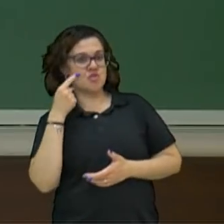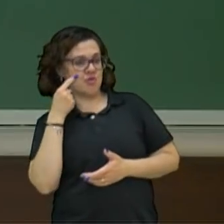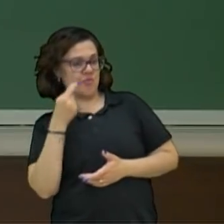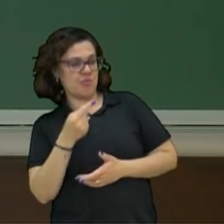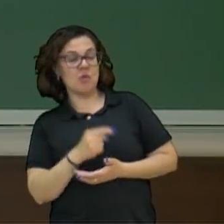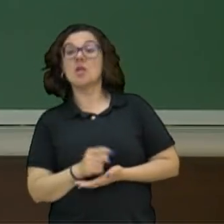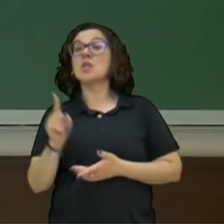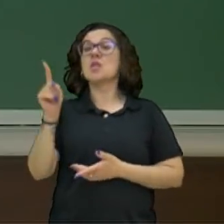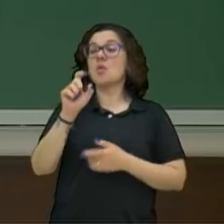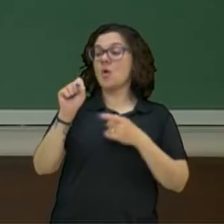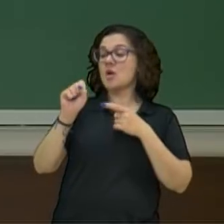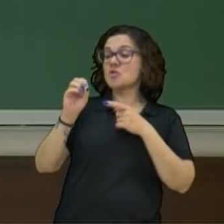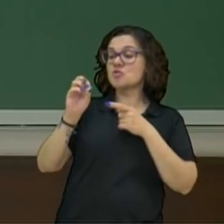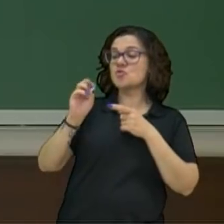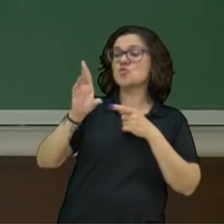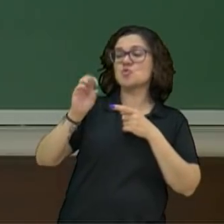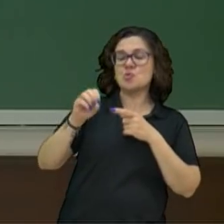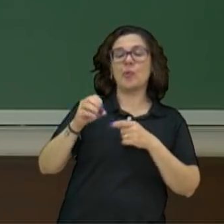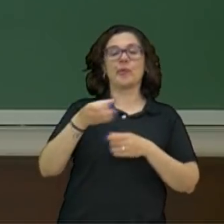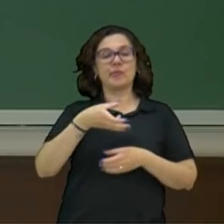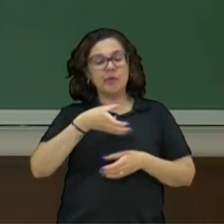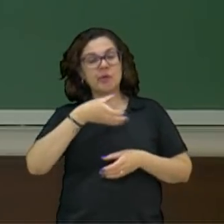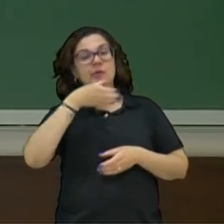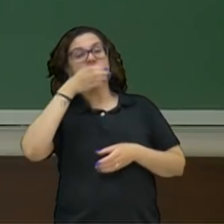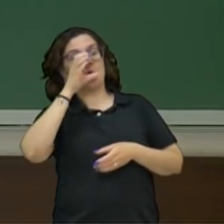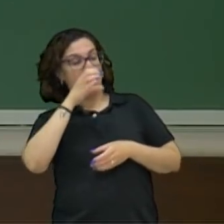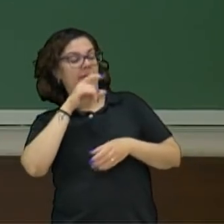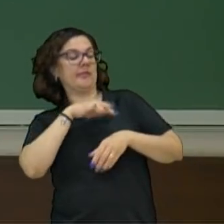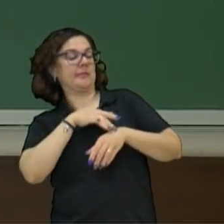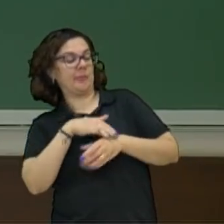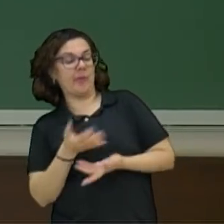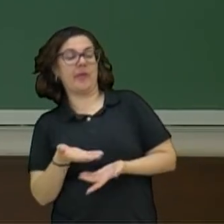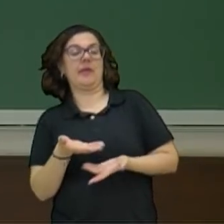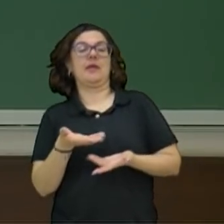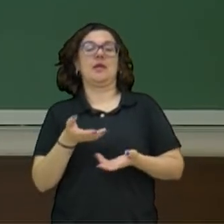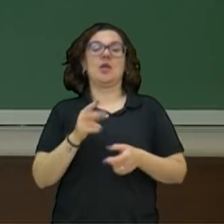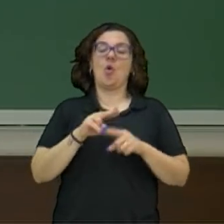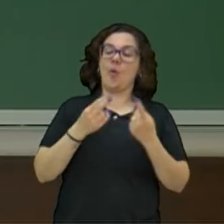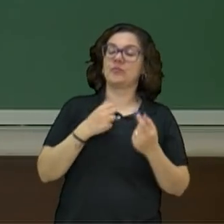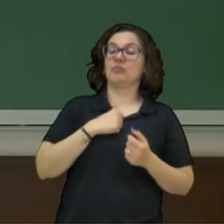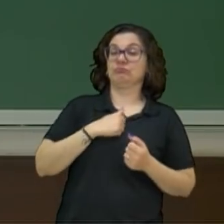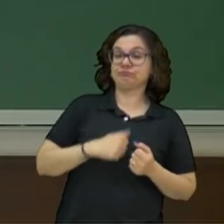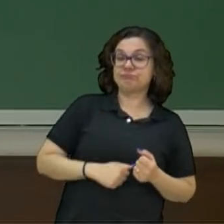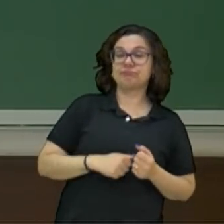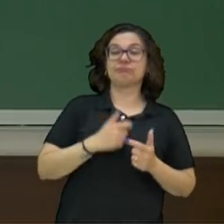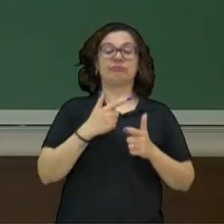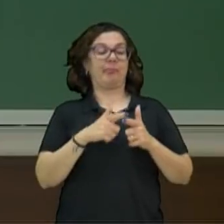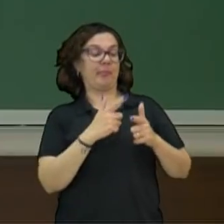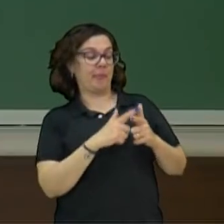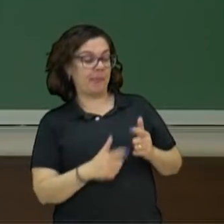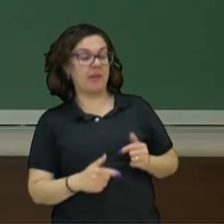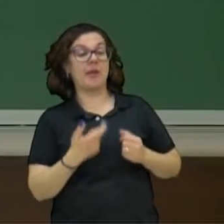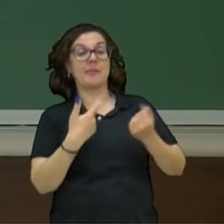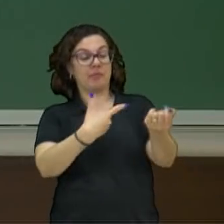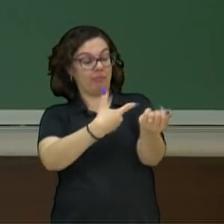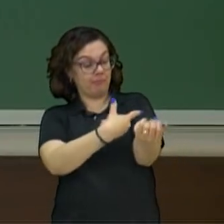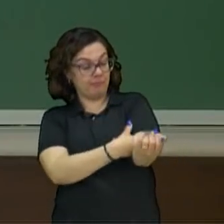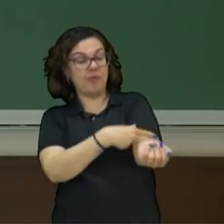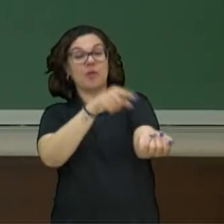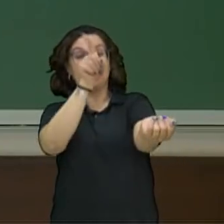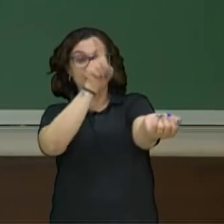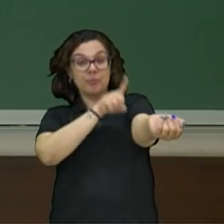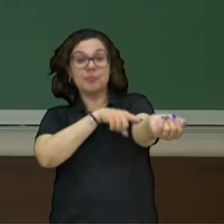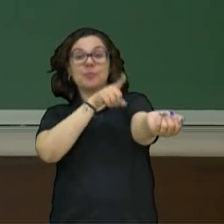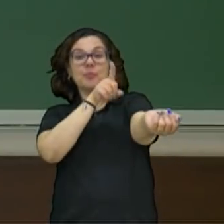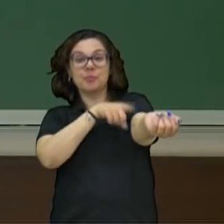é o soro quando a gente está desidratado, tá? Não é aquele soro quando você tem uma diarreia, que você precisa ficar com o soro na veia. Não é